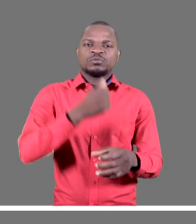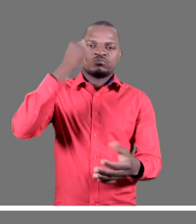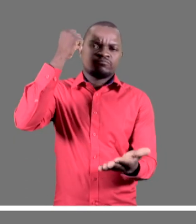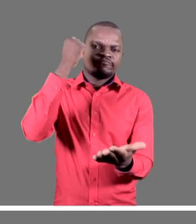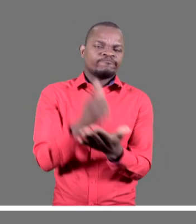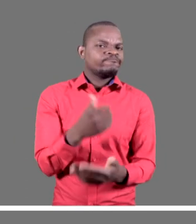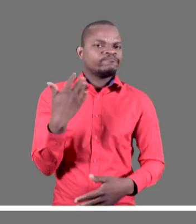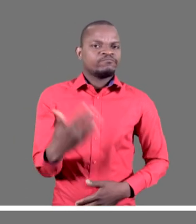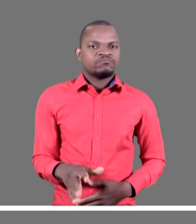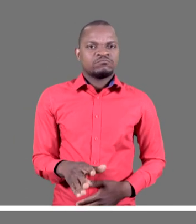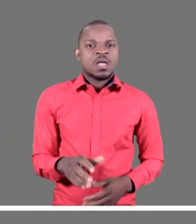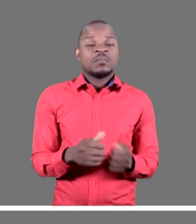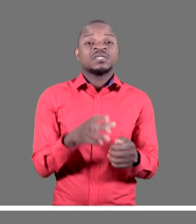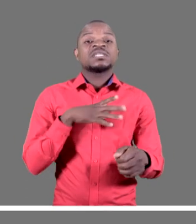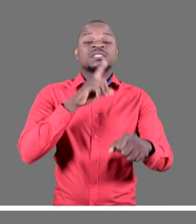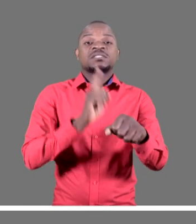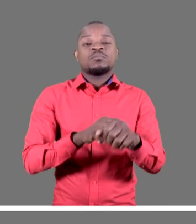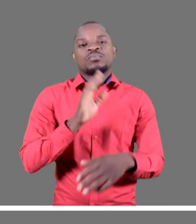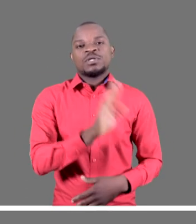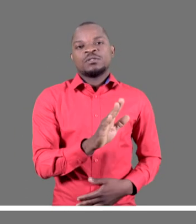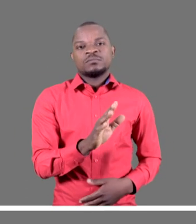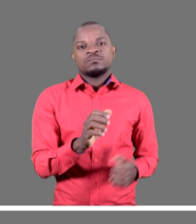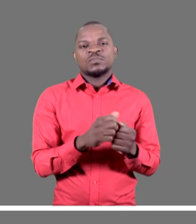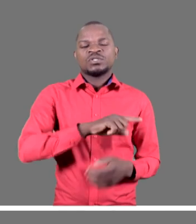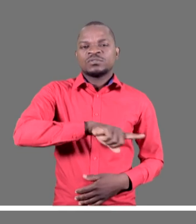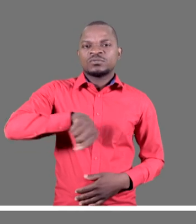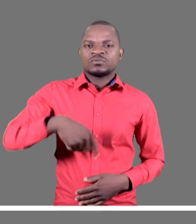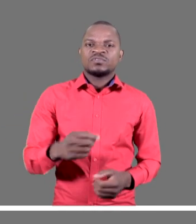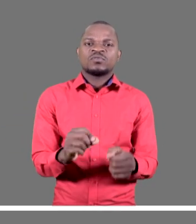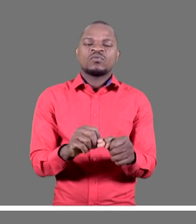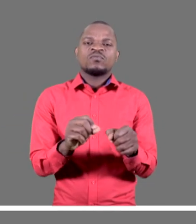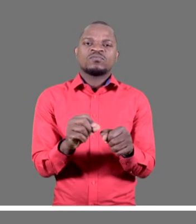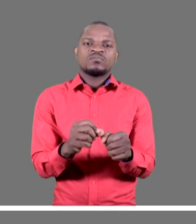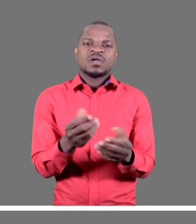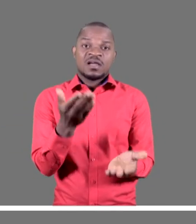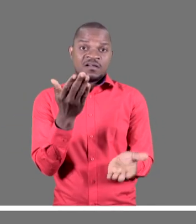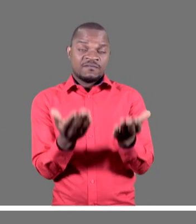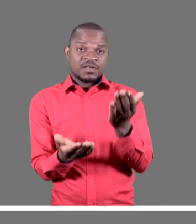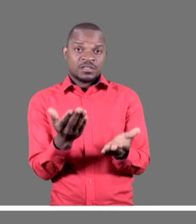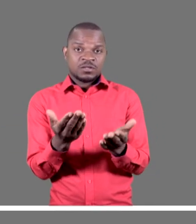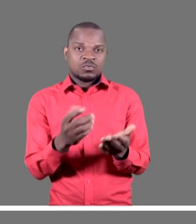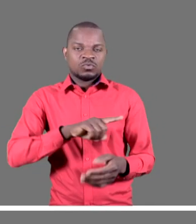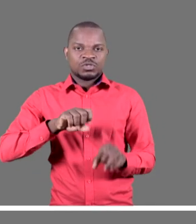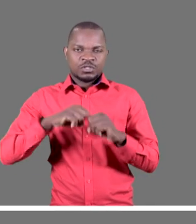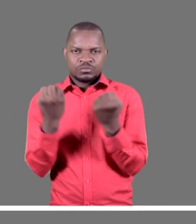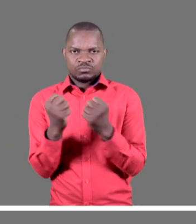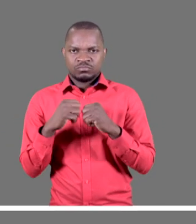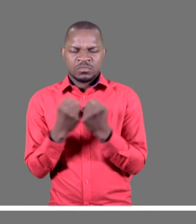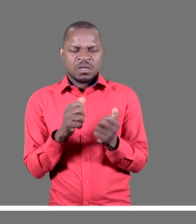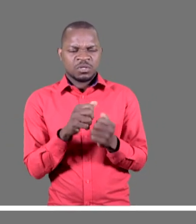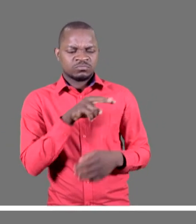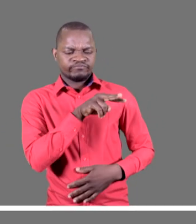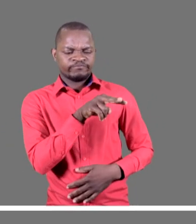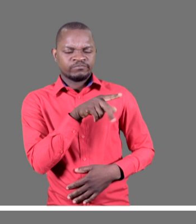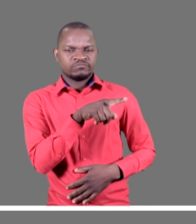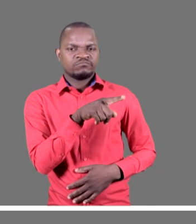duração. A avaliação que nós fazemos com o movimento associativo, este decreto não está a ser